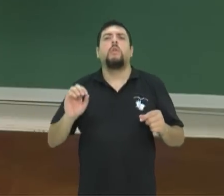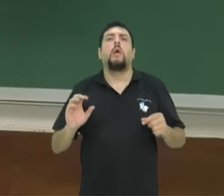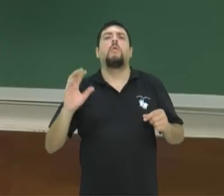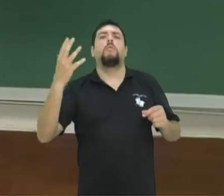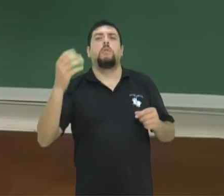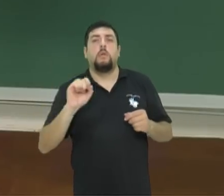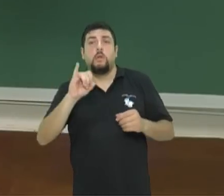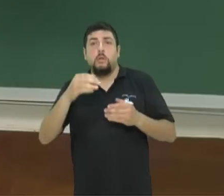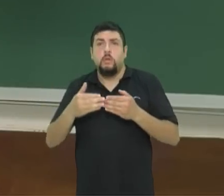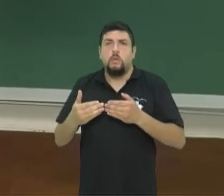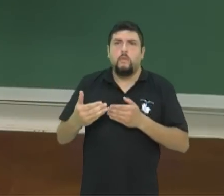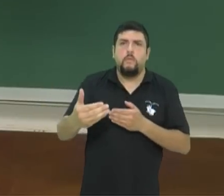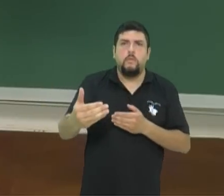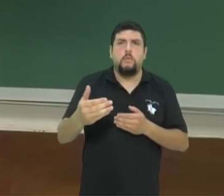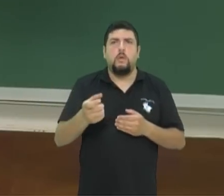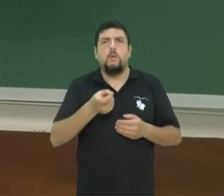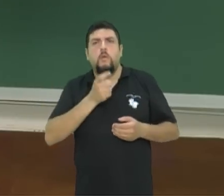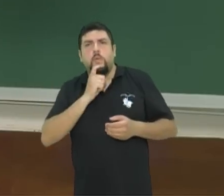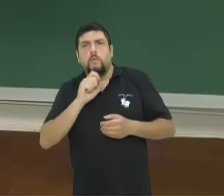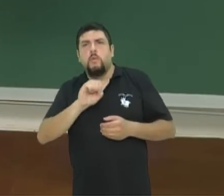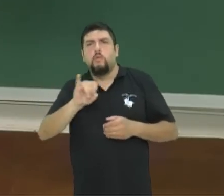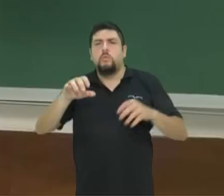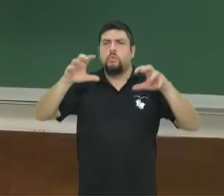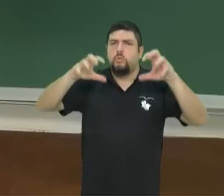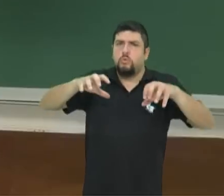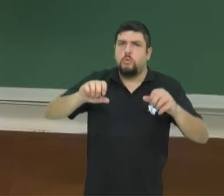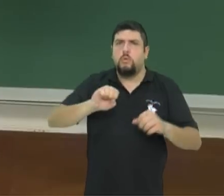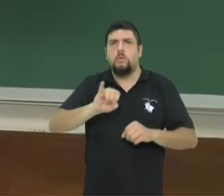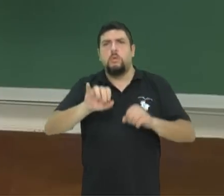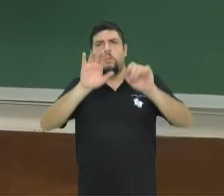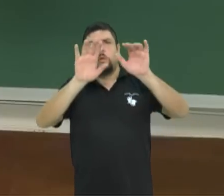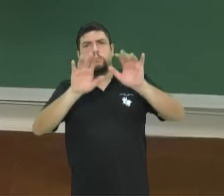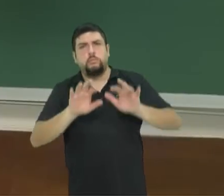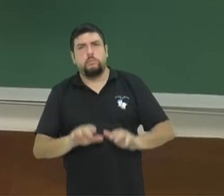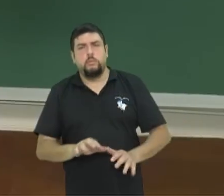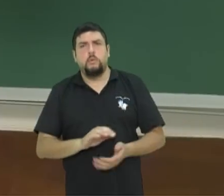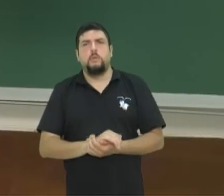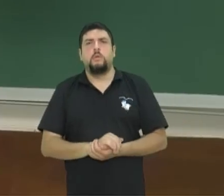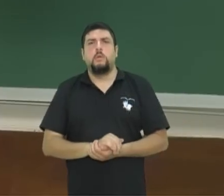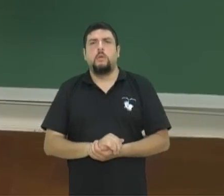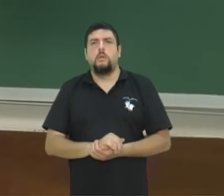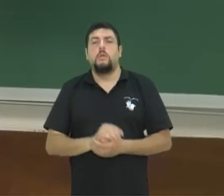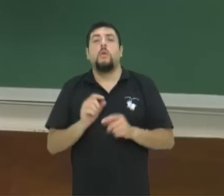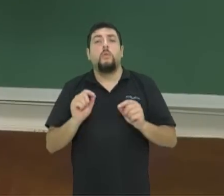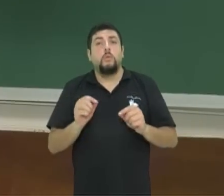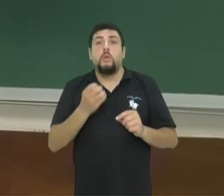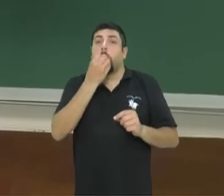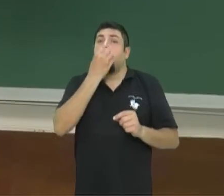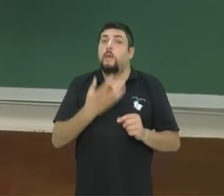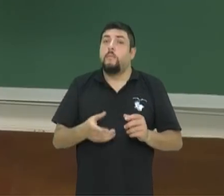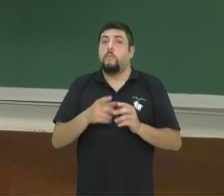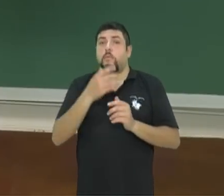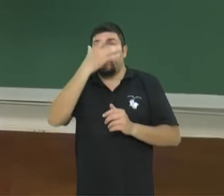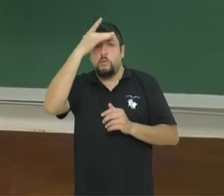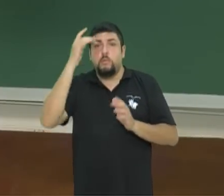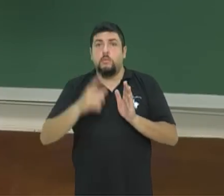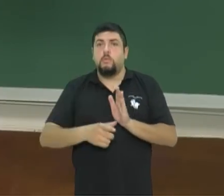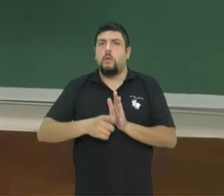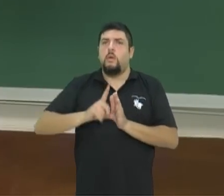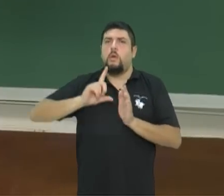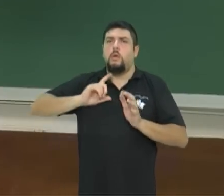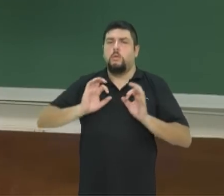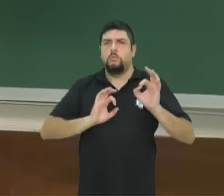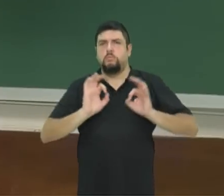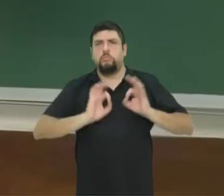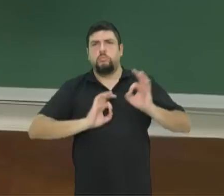chover, se vai fazer frio, se existe a possibilidade de nevar e etc, né? Então isso é muito bom para as pessoas poderem se organizarem com relação